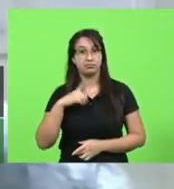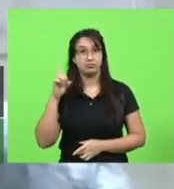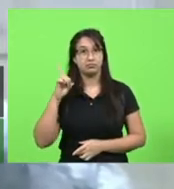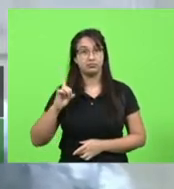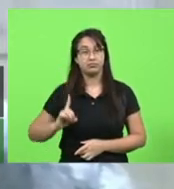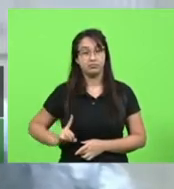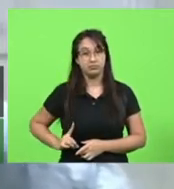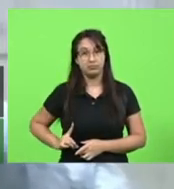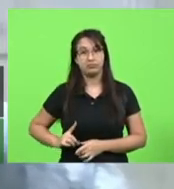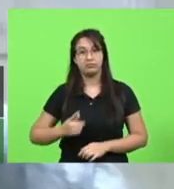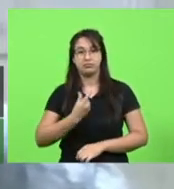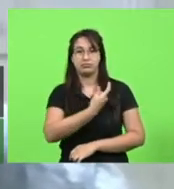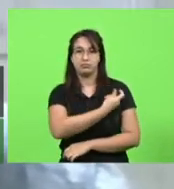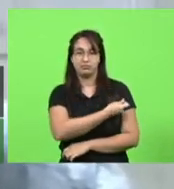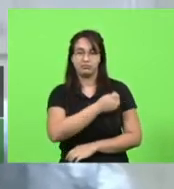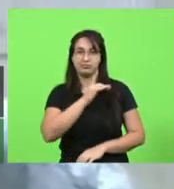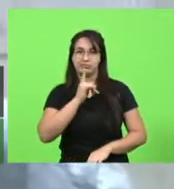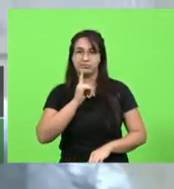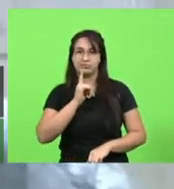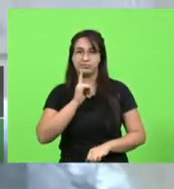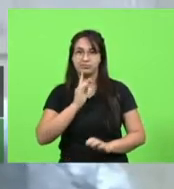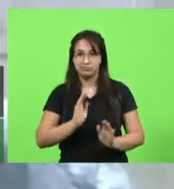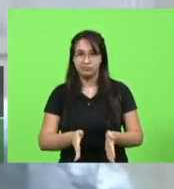direito à vacinação imediata.